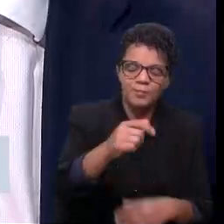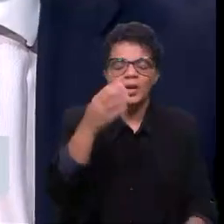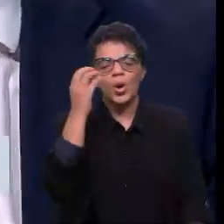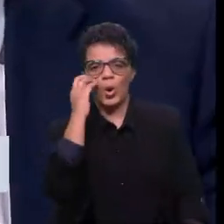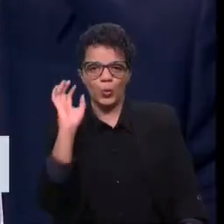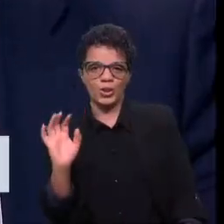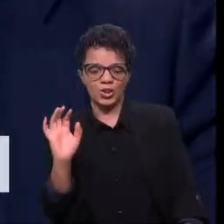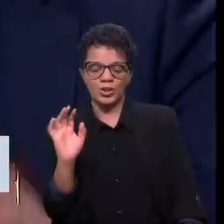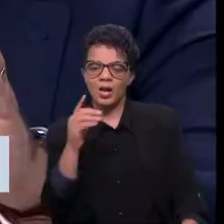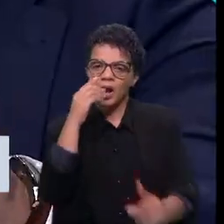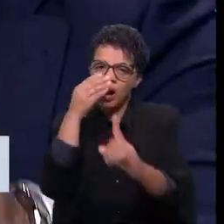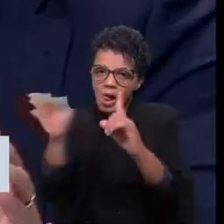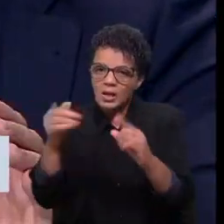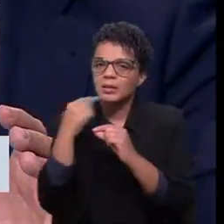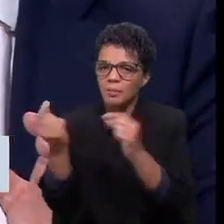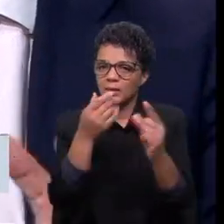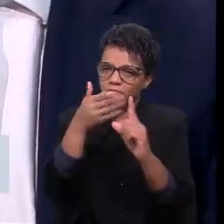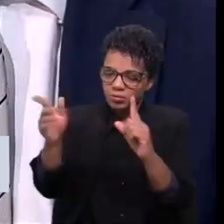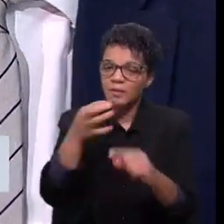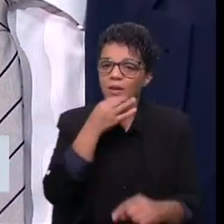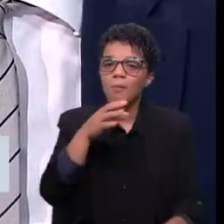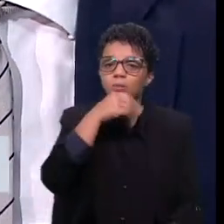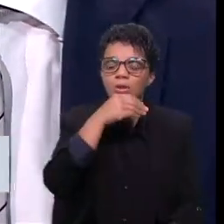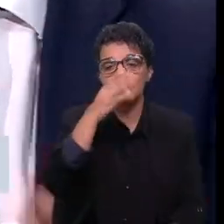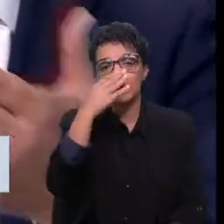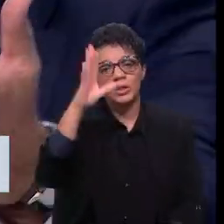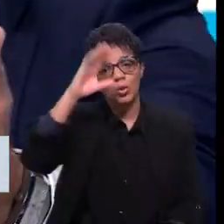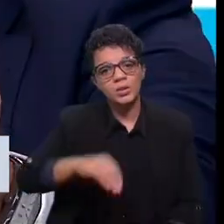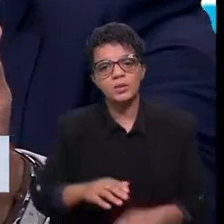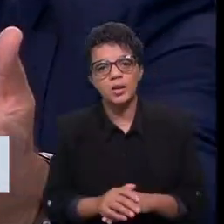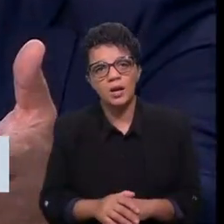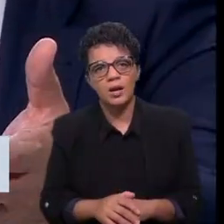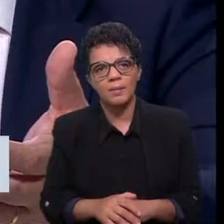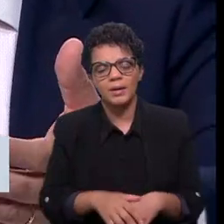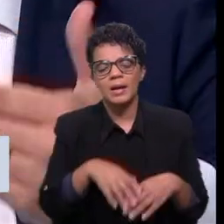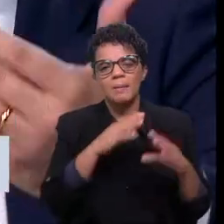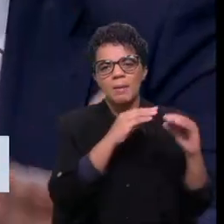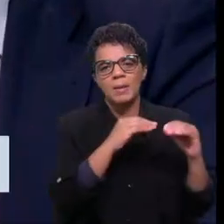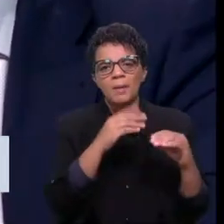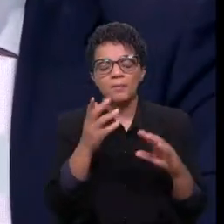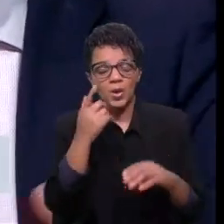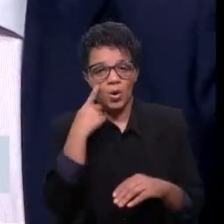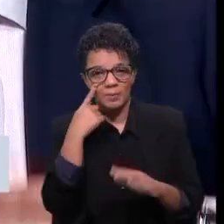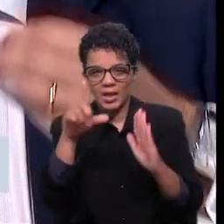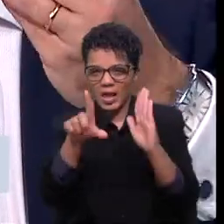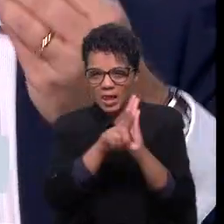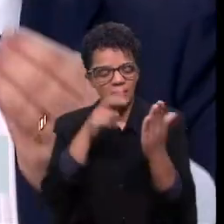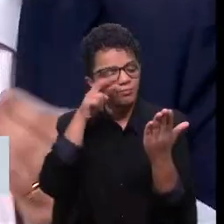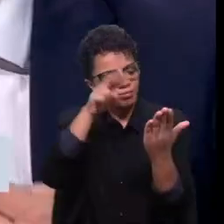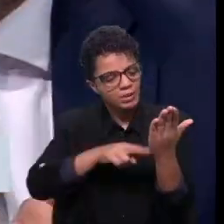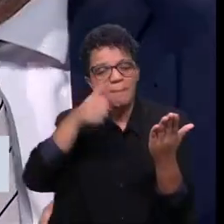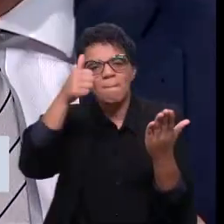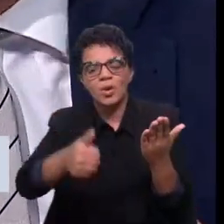fal f a Deb estamos a falar das força de segurança o Luís parece é não saber Ó luí o que que eu lhe aconselho a ir ver a lei melhor